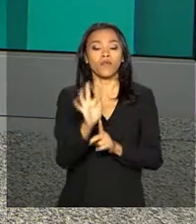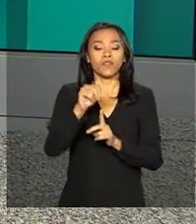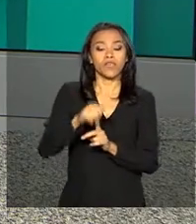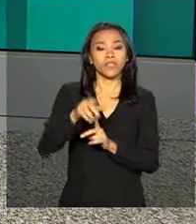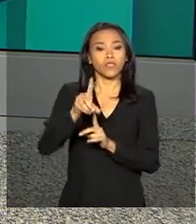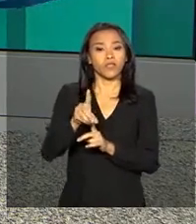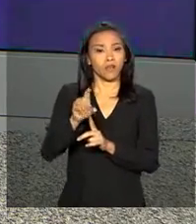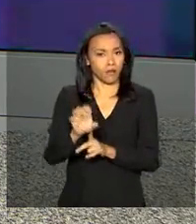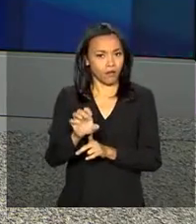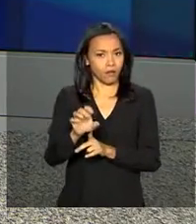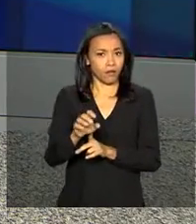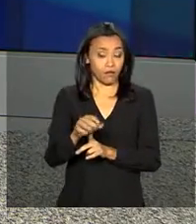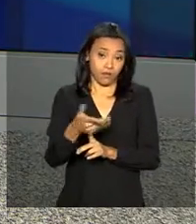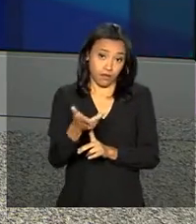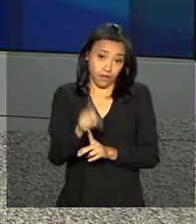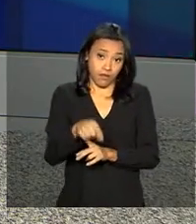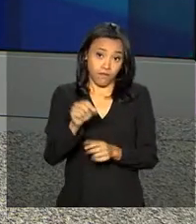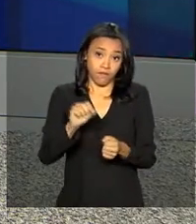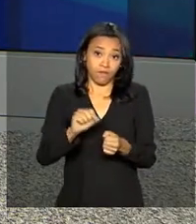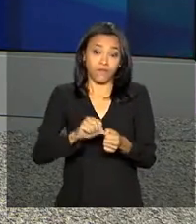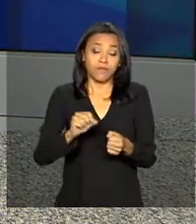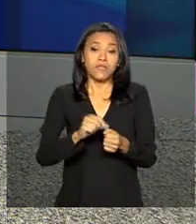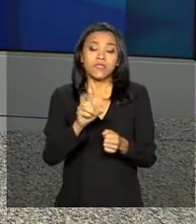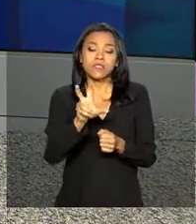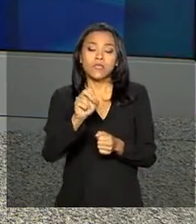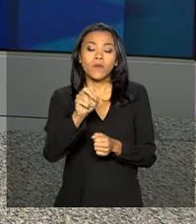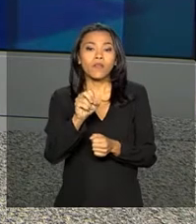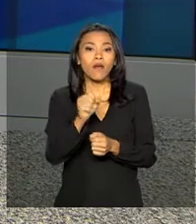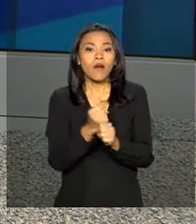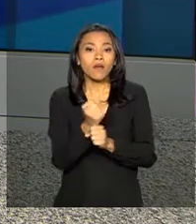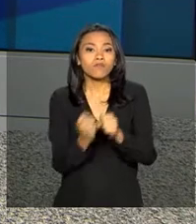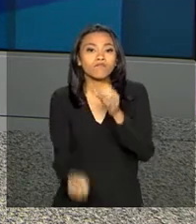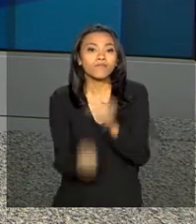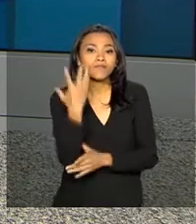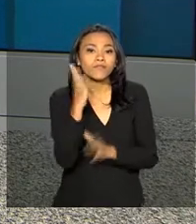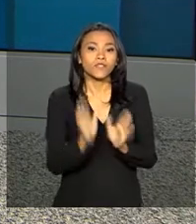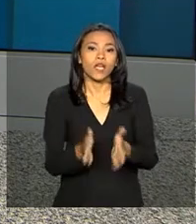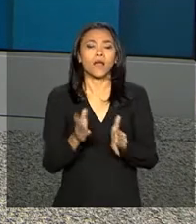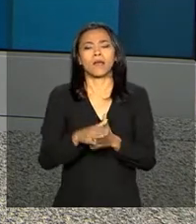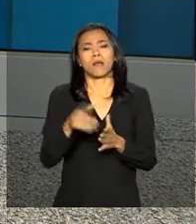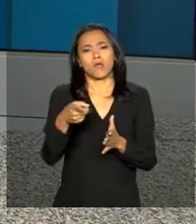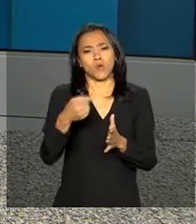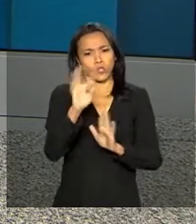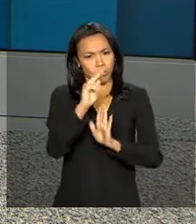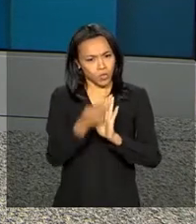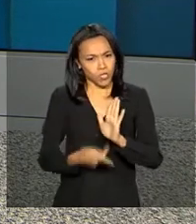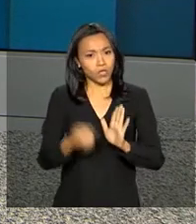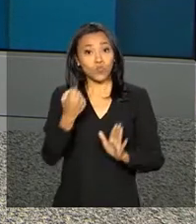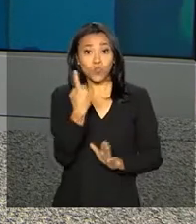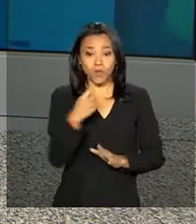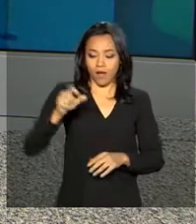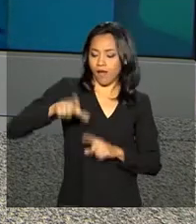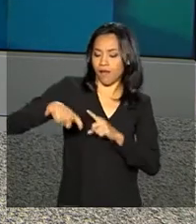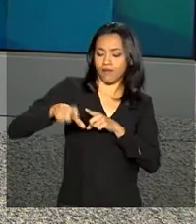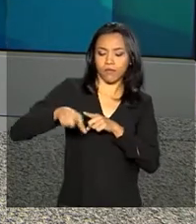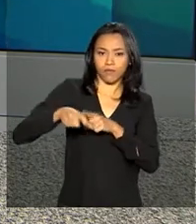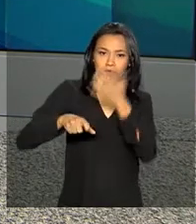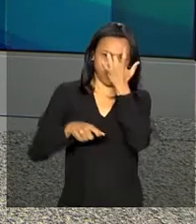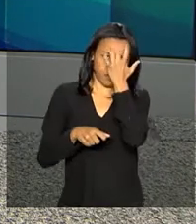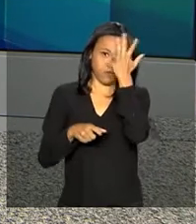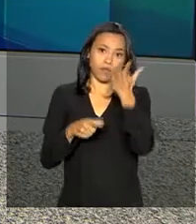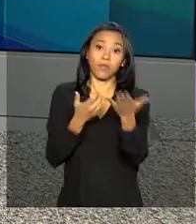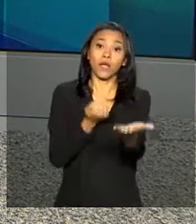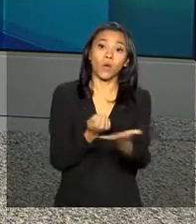completou 50 anos e para fortalecer ainda mais os projetos um cartão vai facilitar e simplificar a